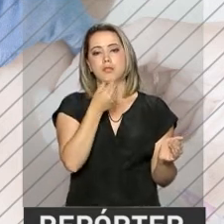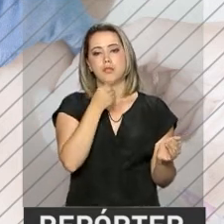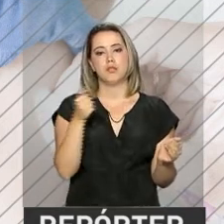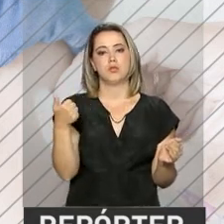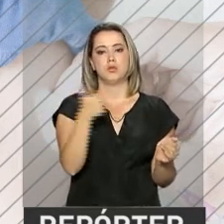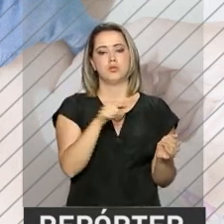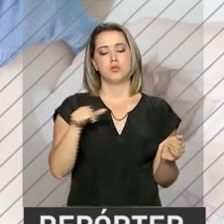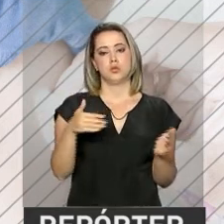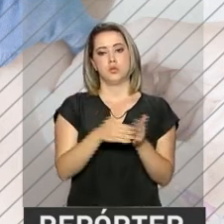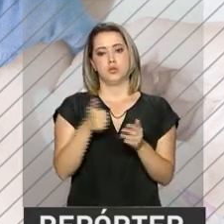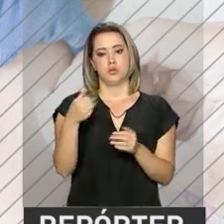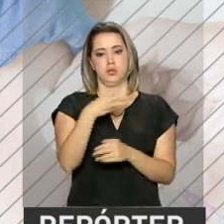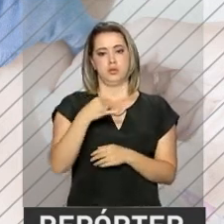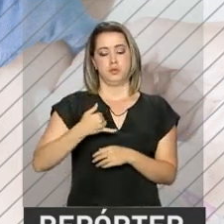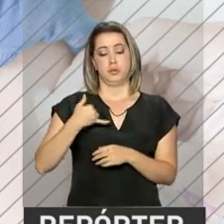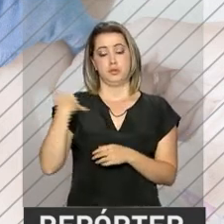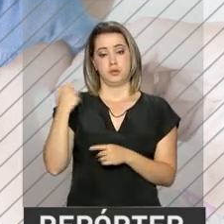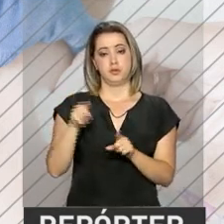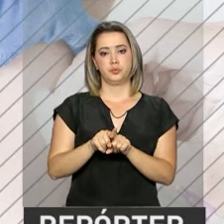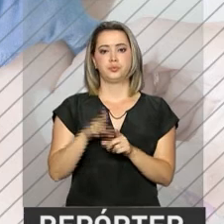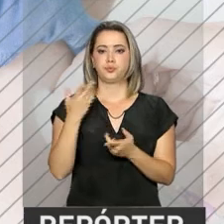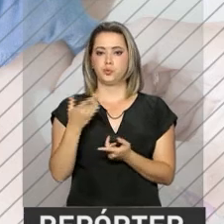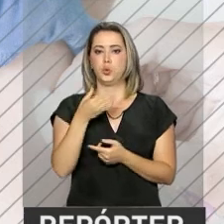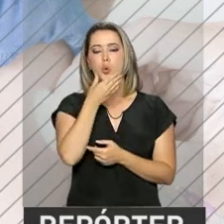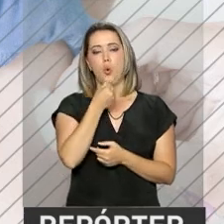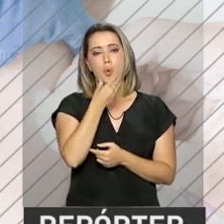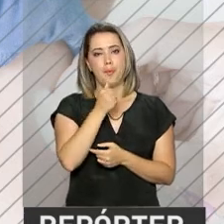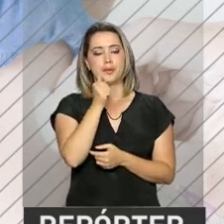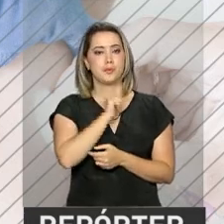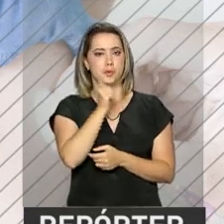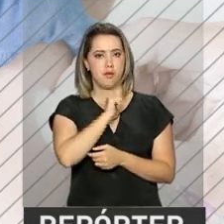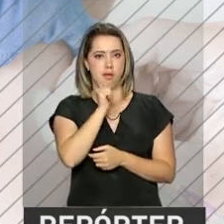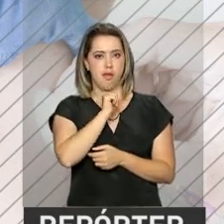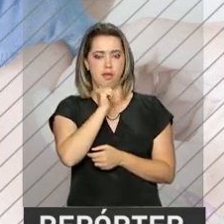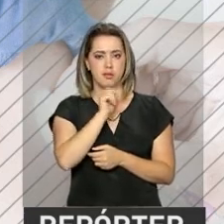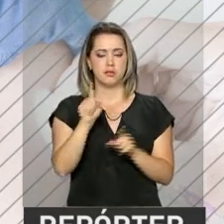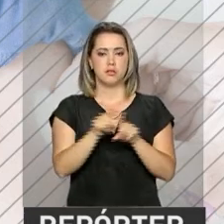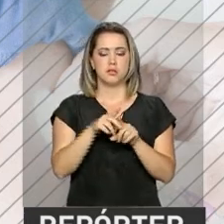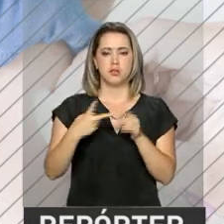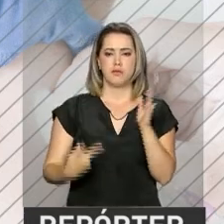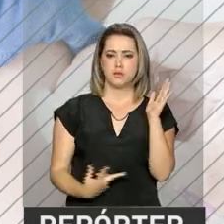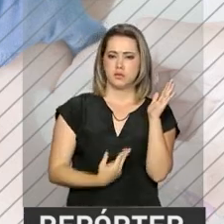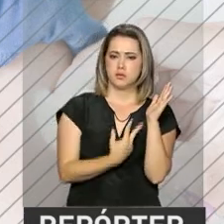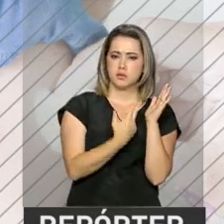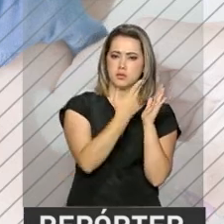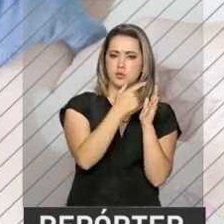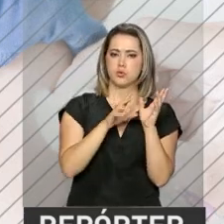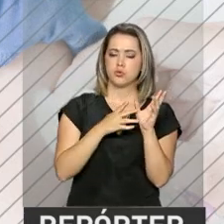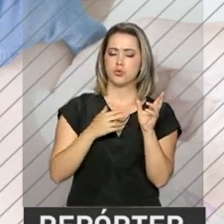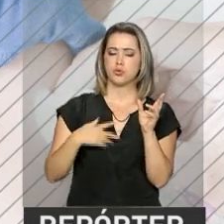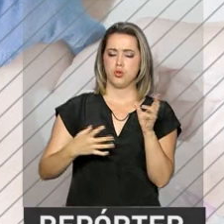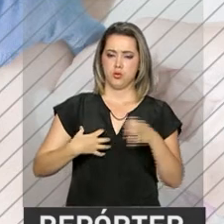13 anos incompletos homens e mulheres transplantados e pacientes em tratamento de câncer que utilizam quimioterapia